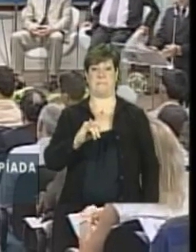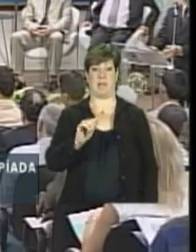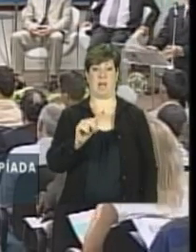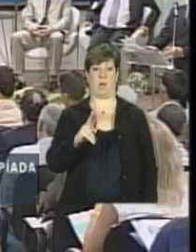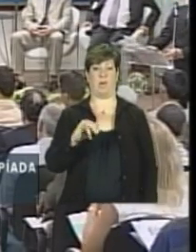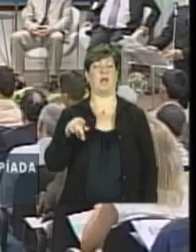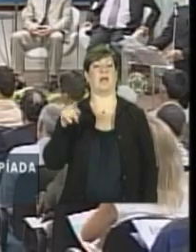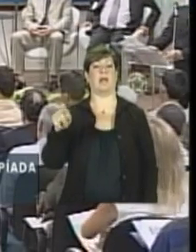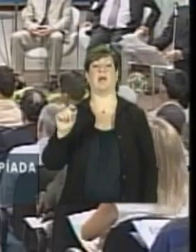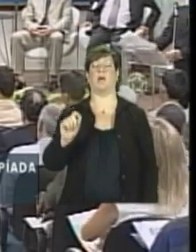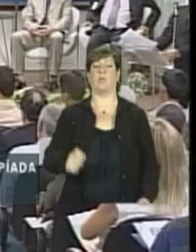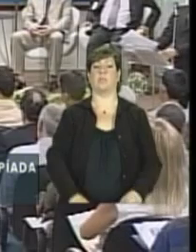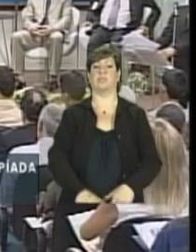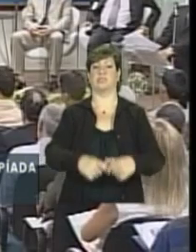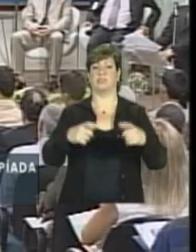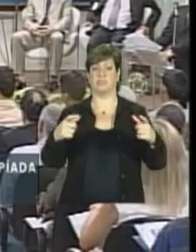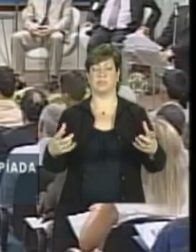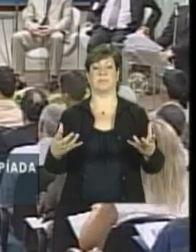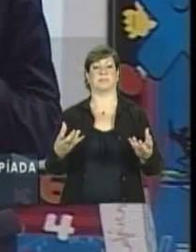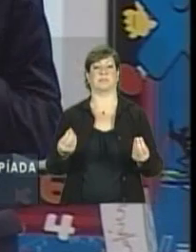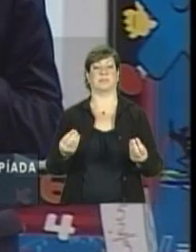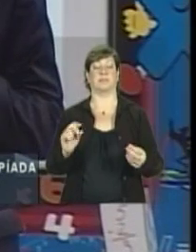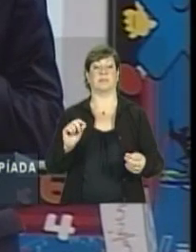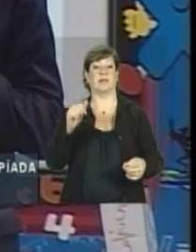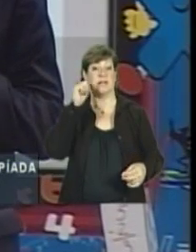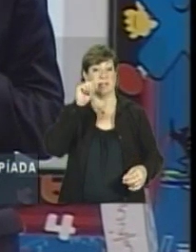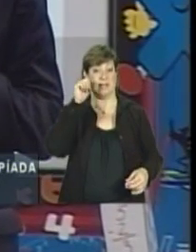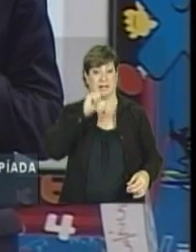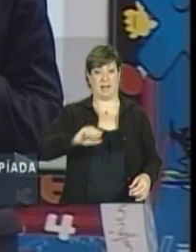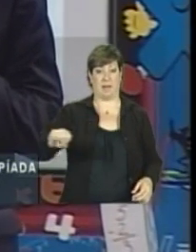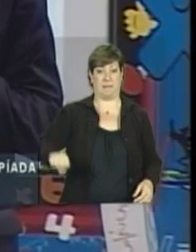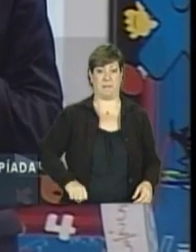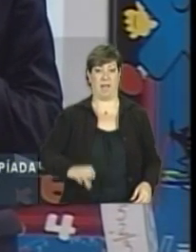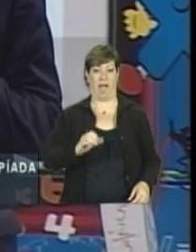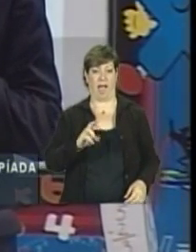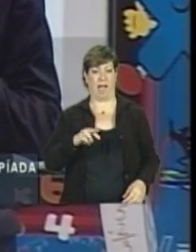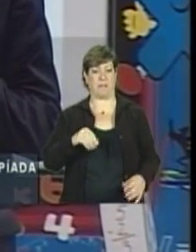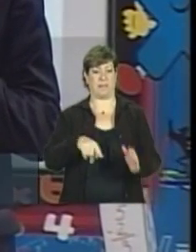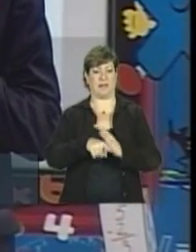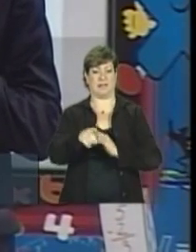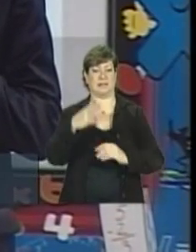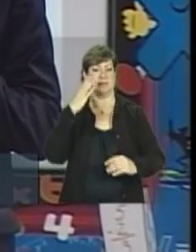que tem o maior índice, nossa embaixadora Carmen, de alunos